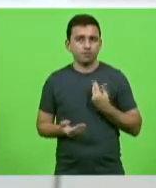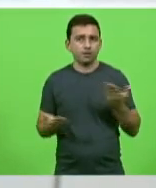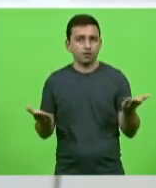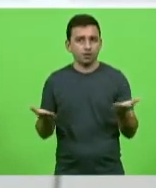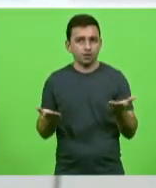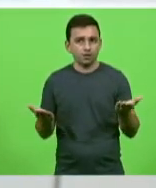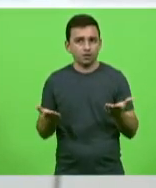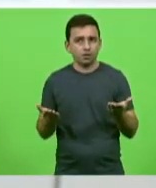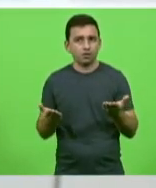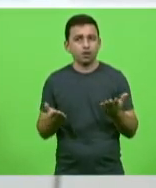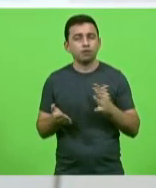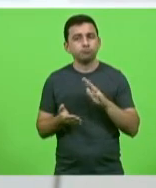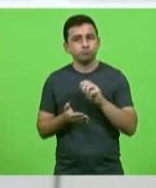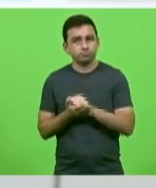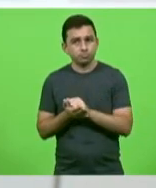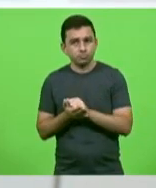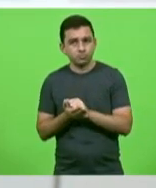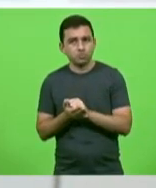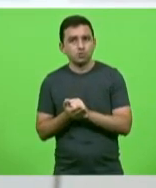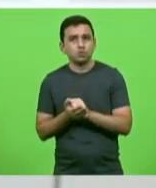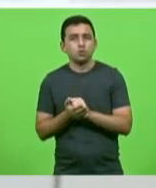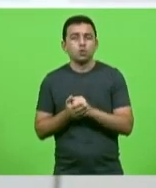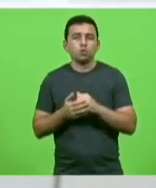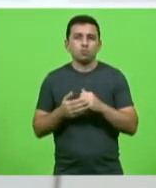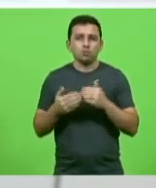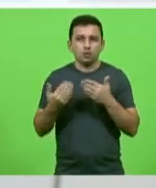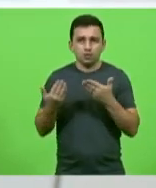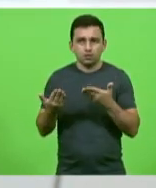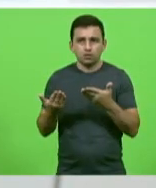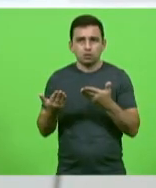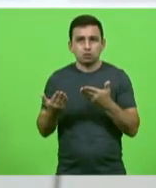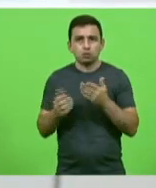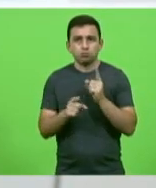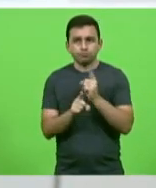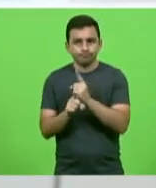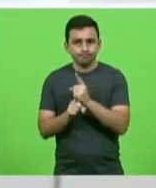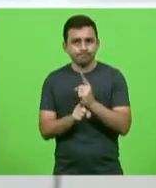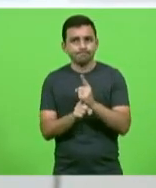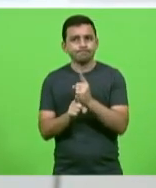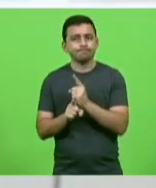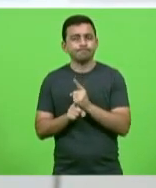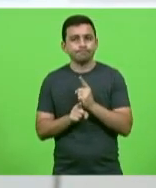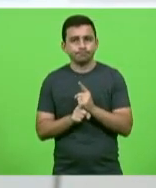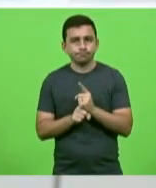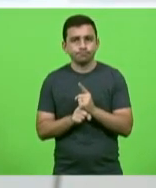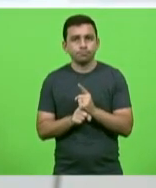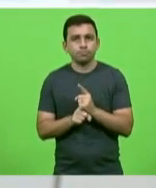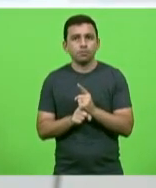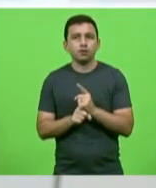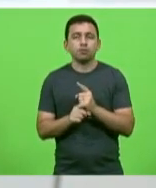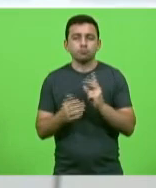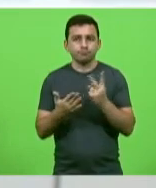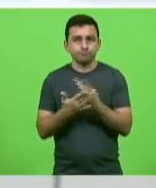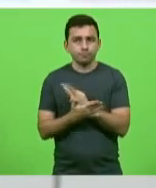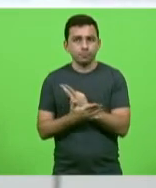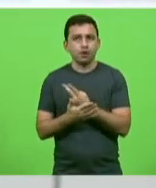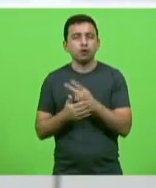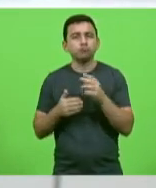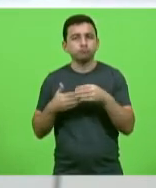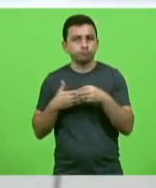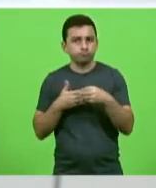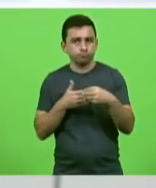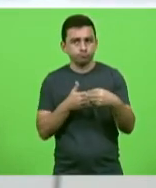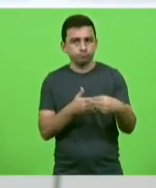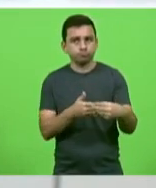a aderirem ao corpo do delito para formarem a justa causa e Por conseguinte conduzirem